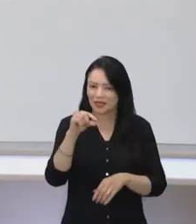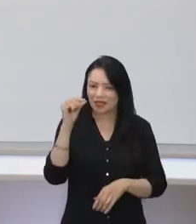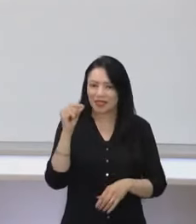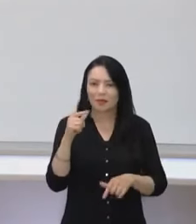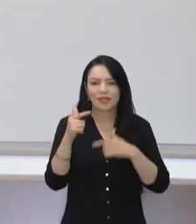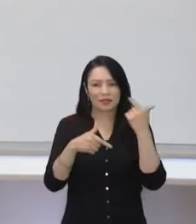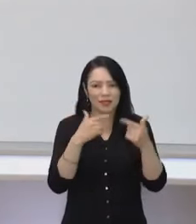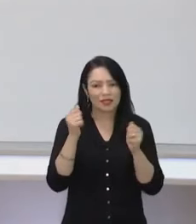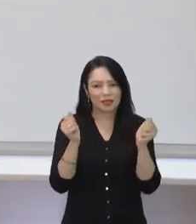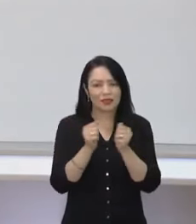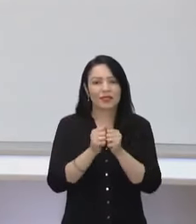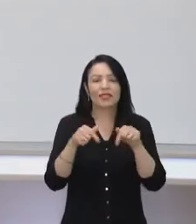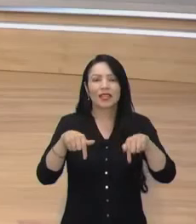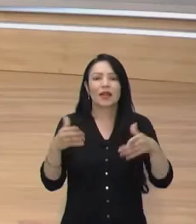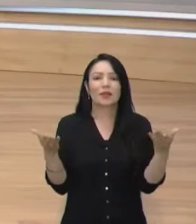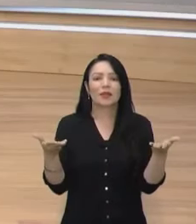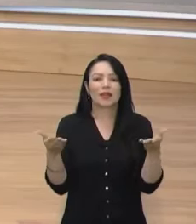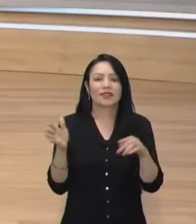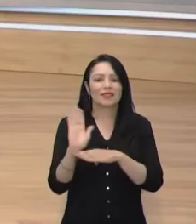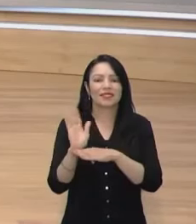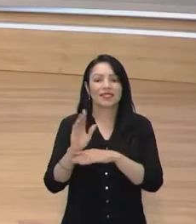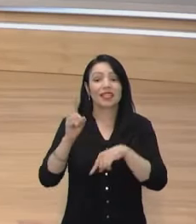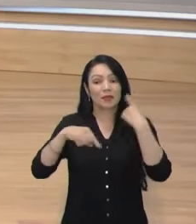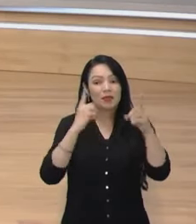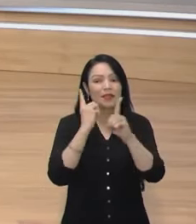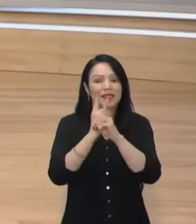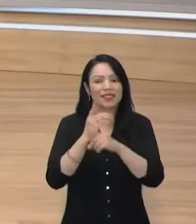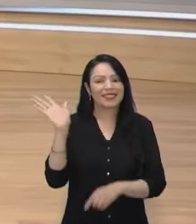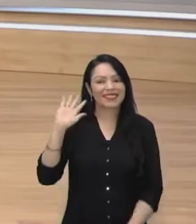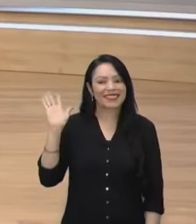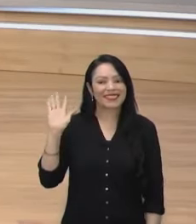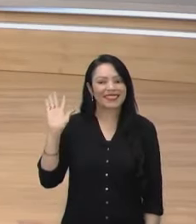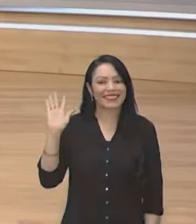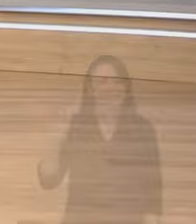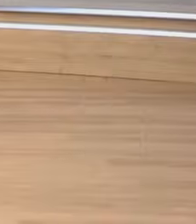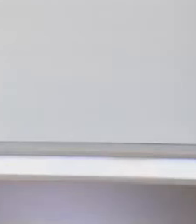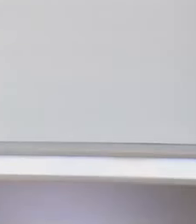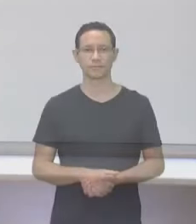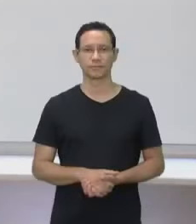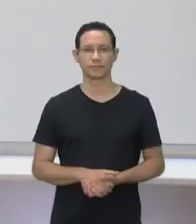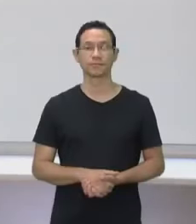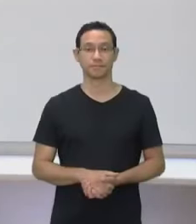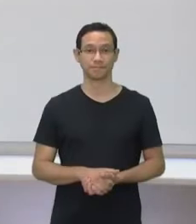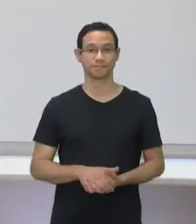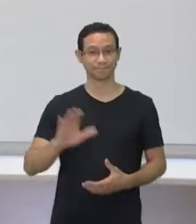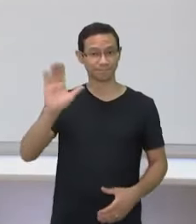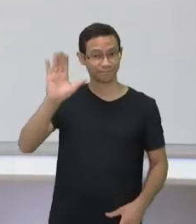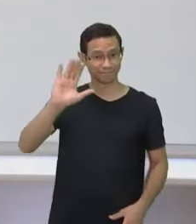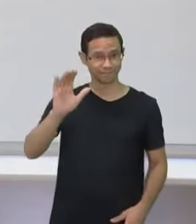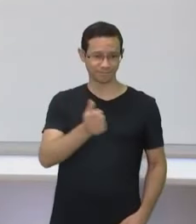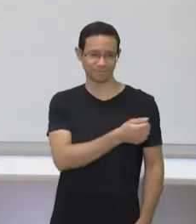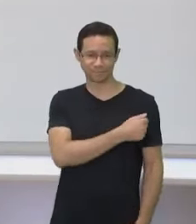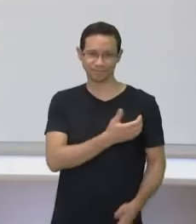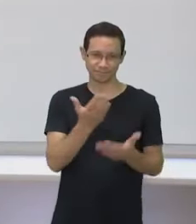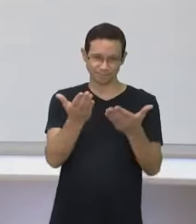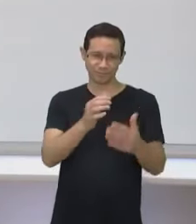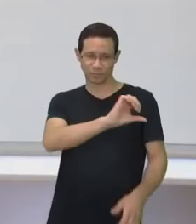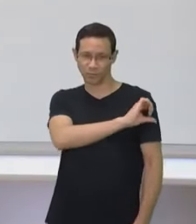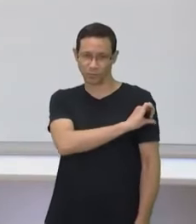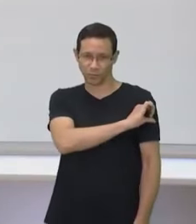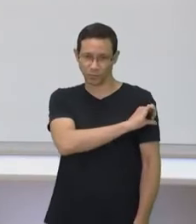poder trabalhar com vocês nesse vídeo. Até a próxima. Fui! Olá, estudantes do nono ano do